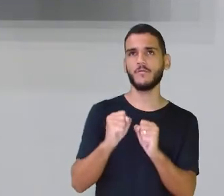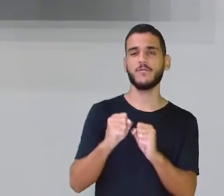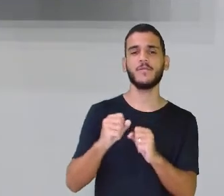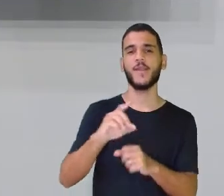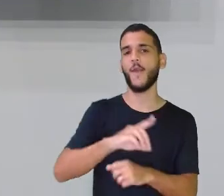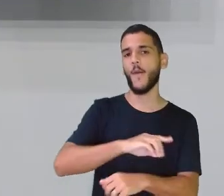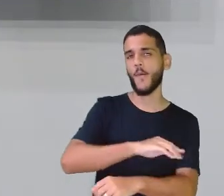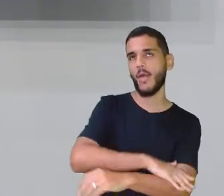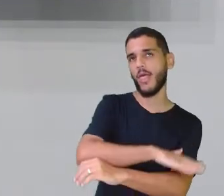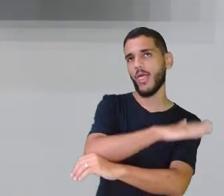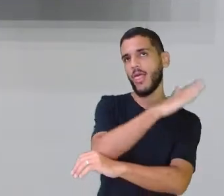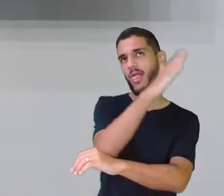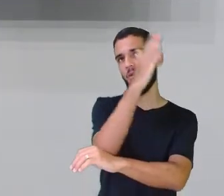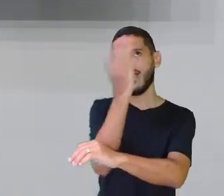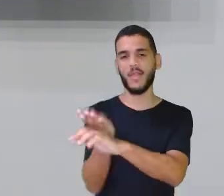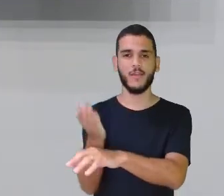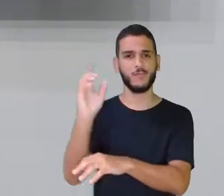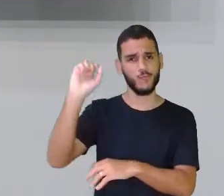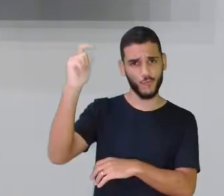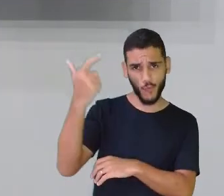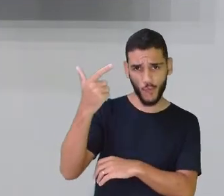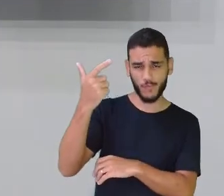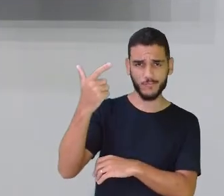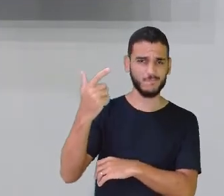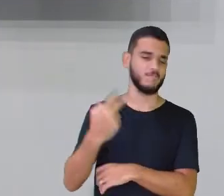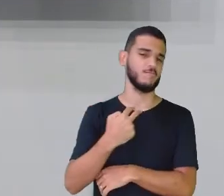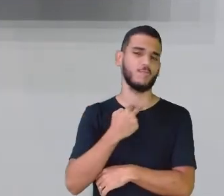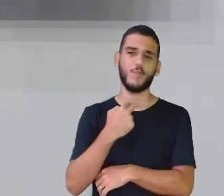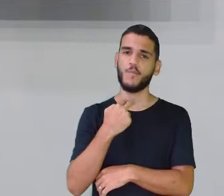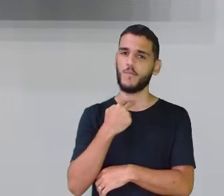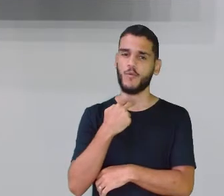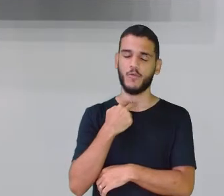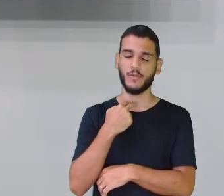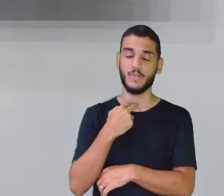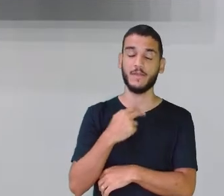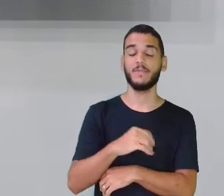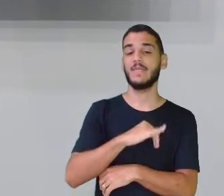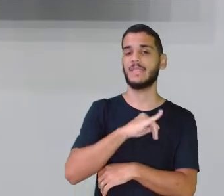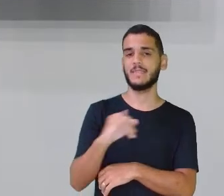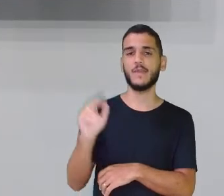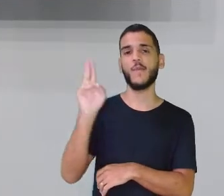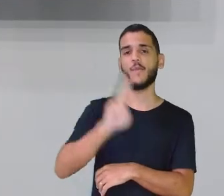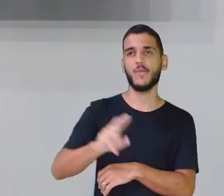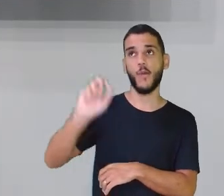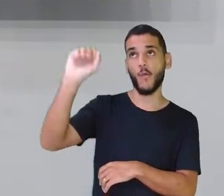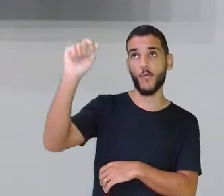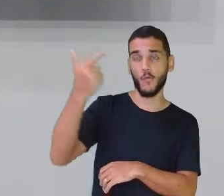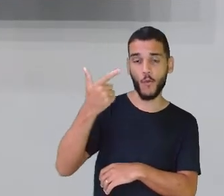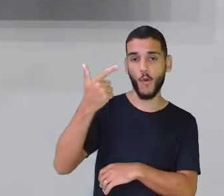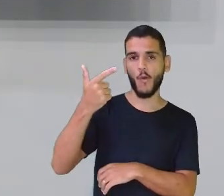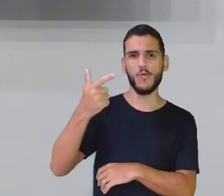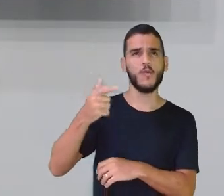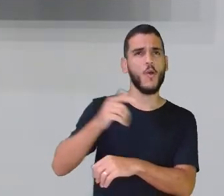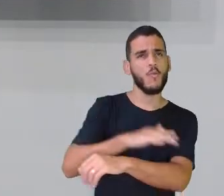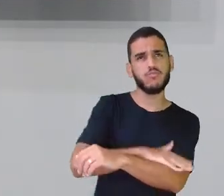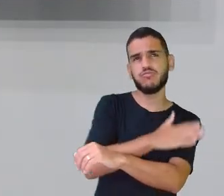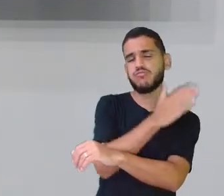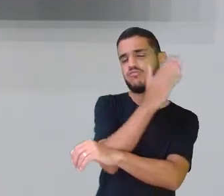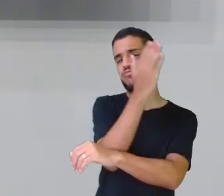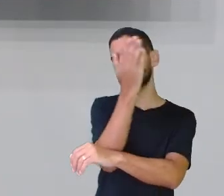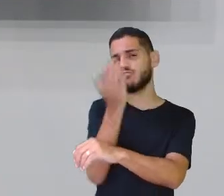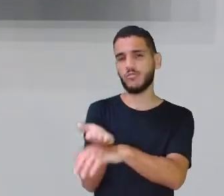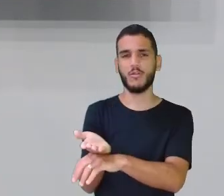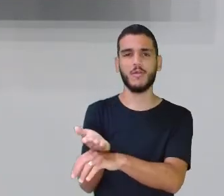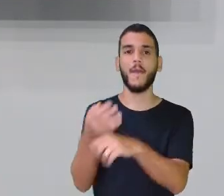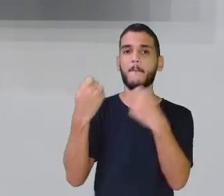tem que sempre passar o protetor solar, porque também tudo em excesso faz mal. E a gente tem um horário bom